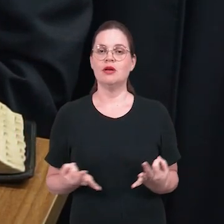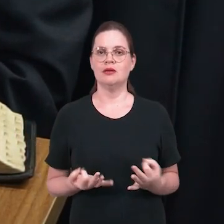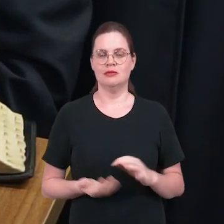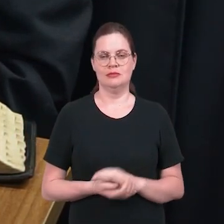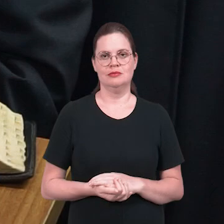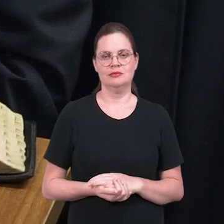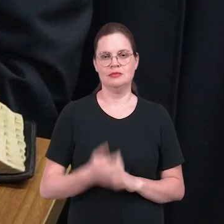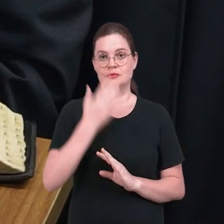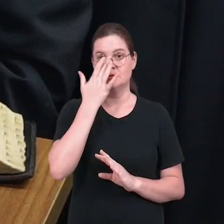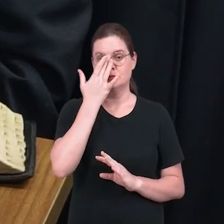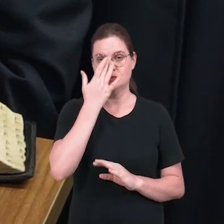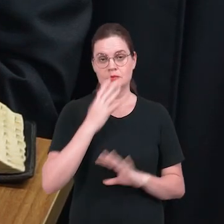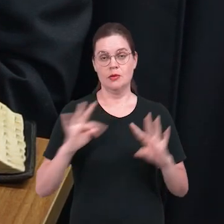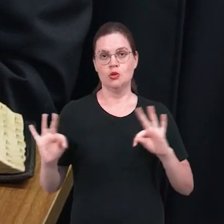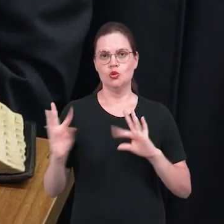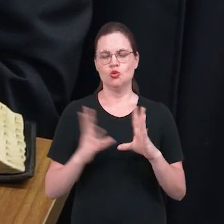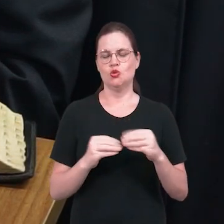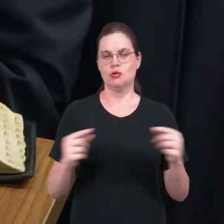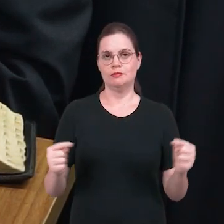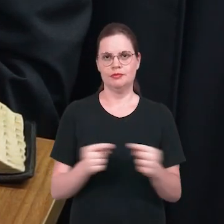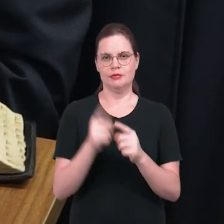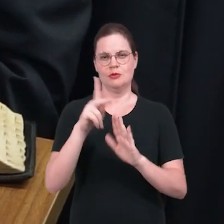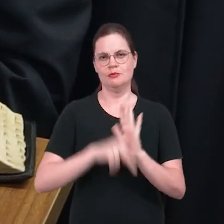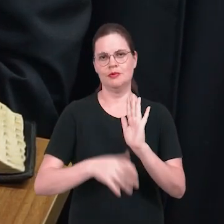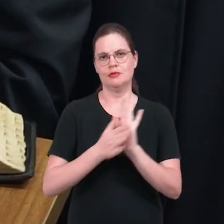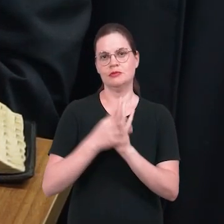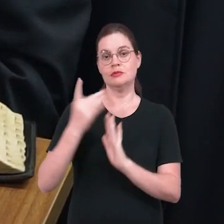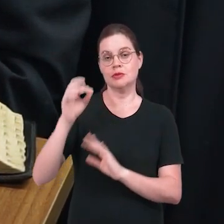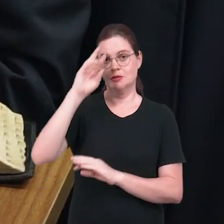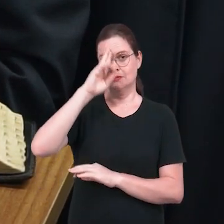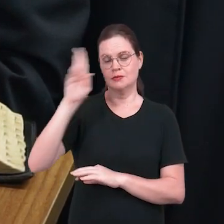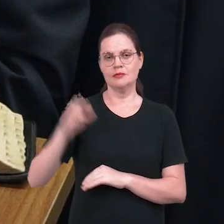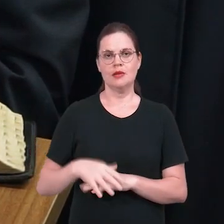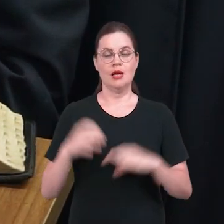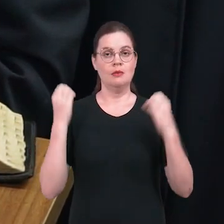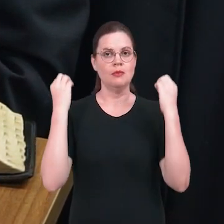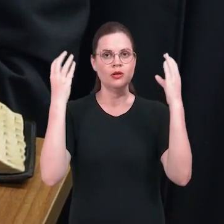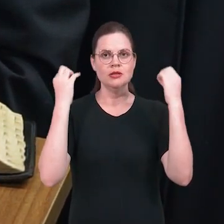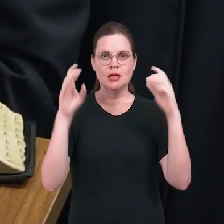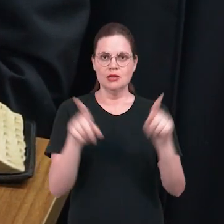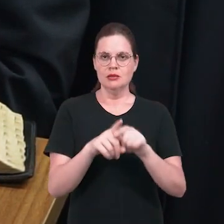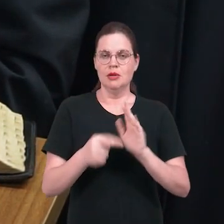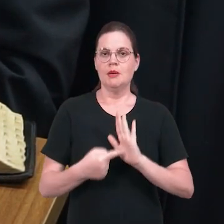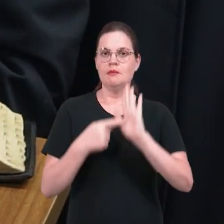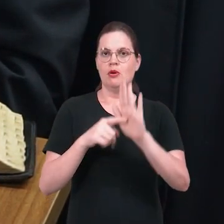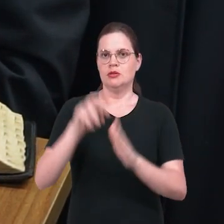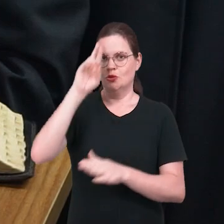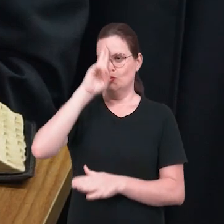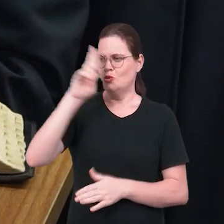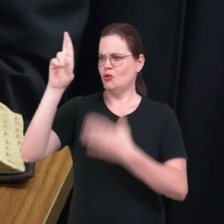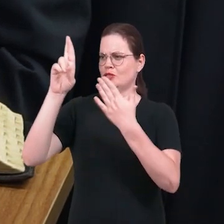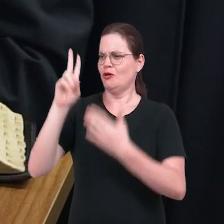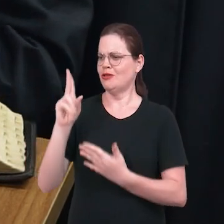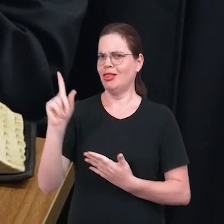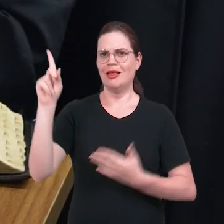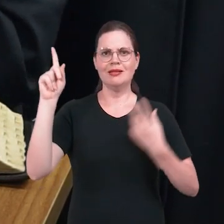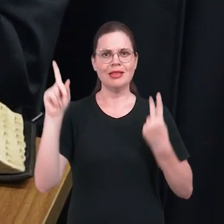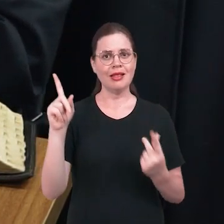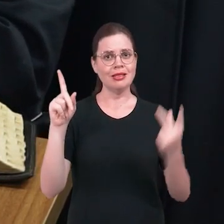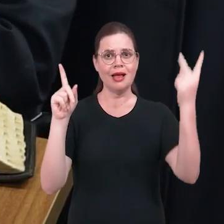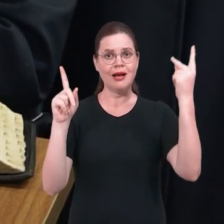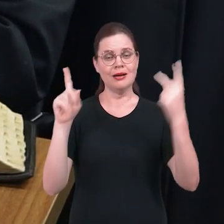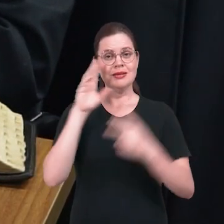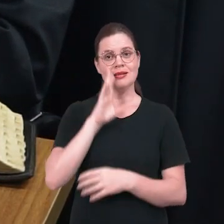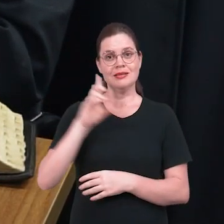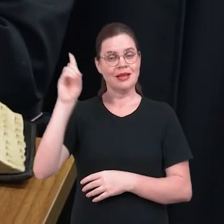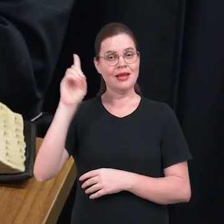dias estão dentro do projeto. E Moisés mesmo fala sobre isso no Salmo, de eternidade, tu és Deus. Então, a